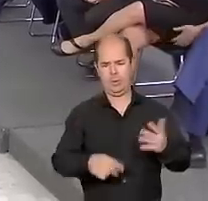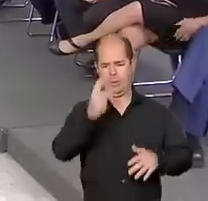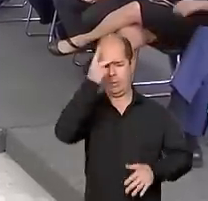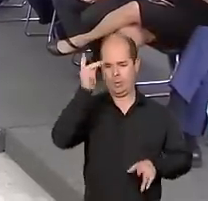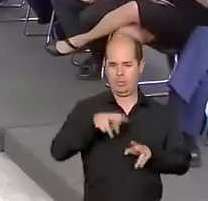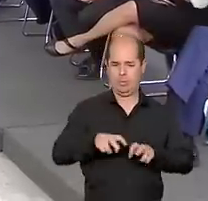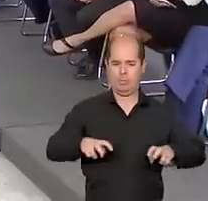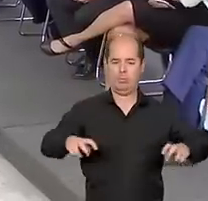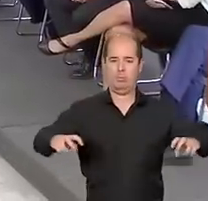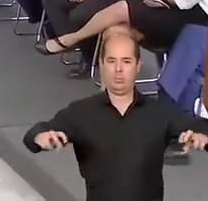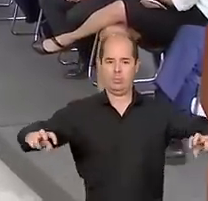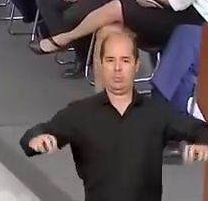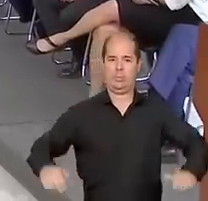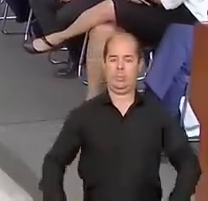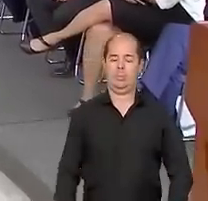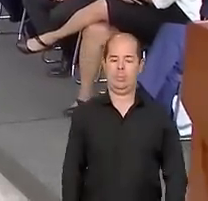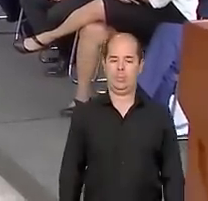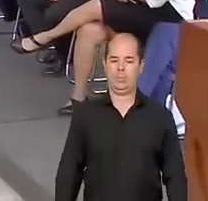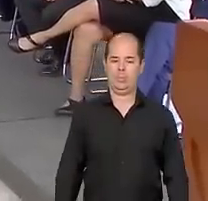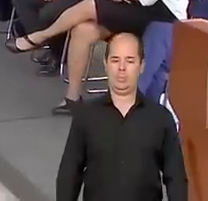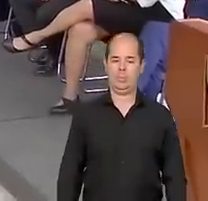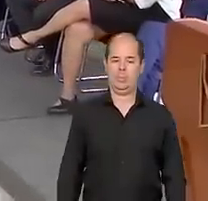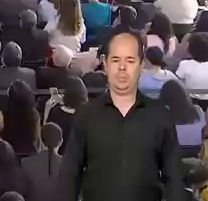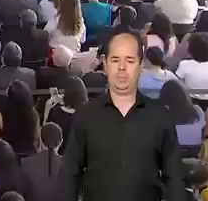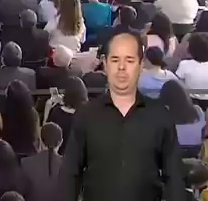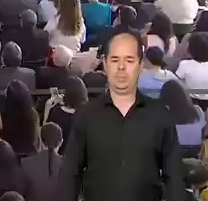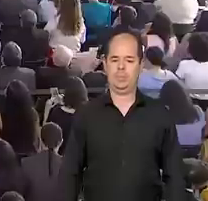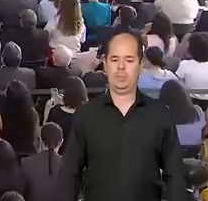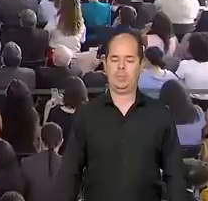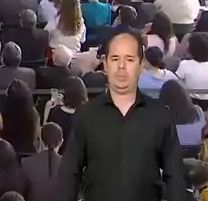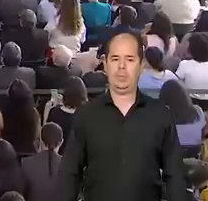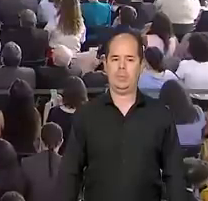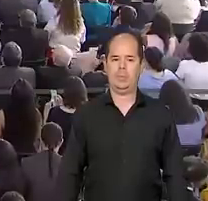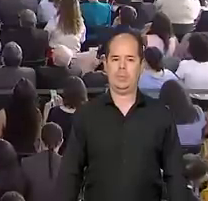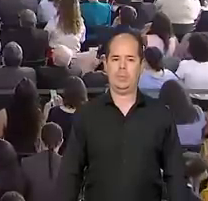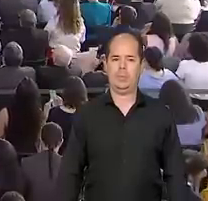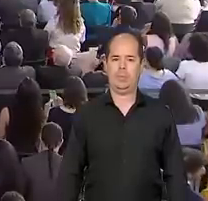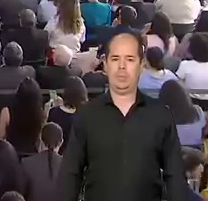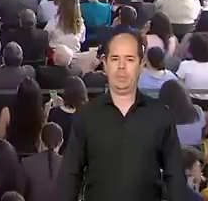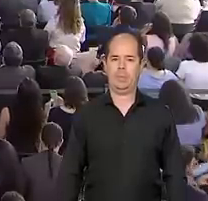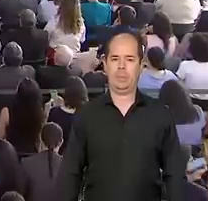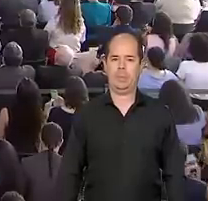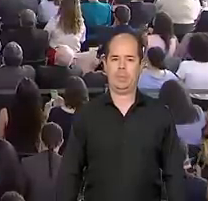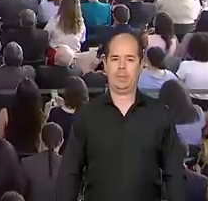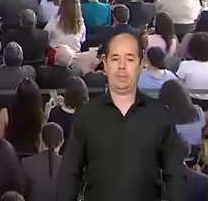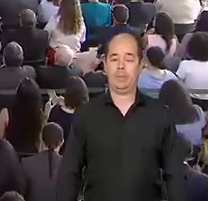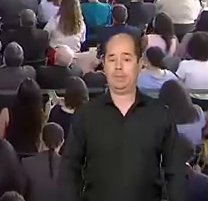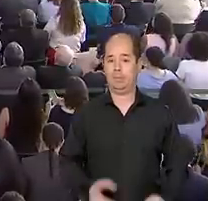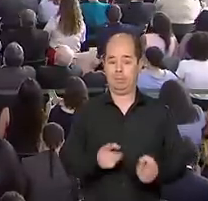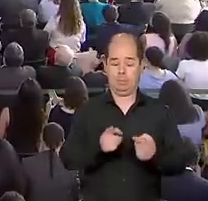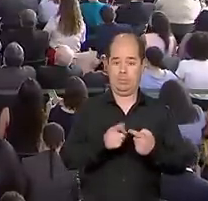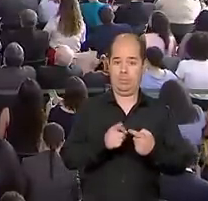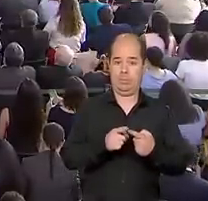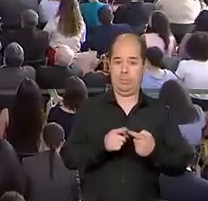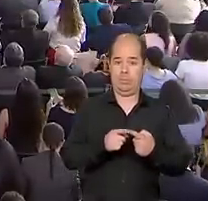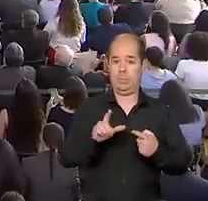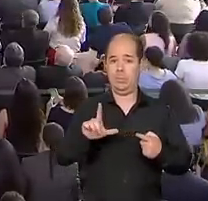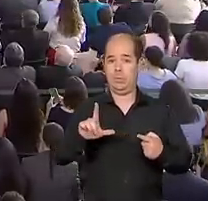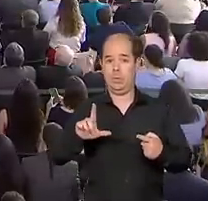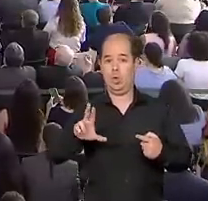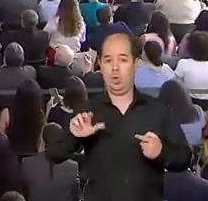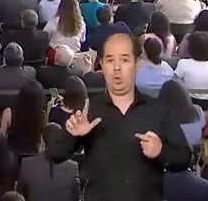Fernanda Pessoa, Gleice Hoffmann, Laura Carneiro, Lindenberg Farias, Luiz Fernando Faria, Lula da